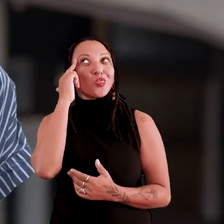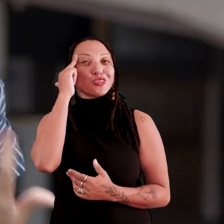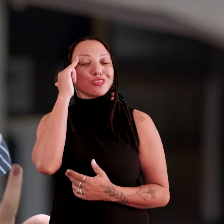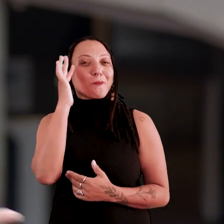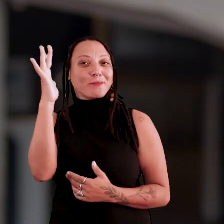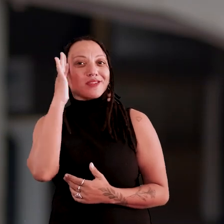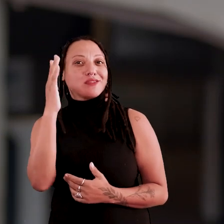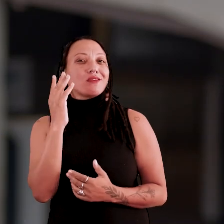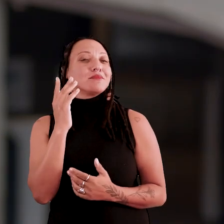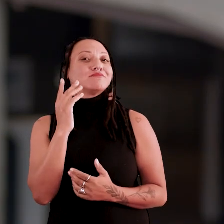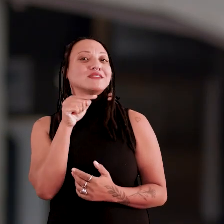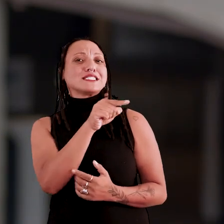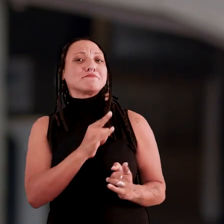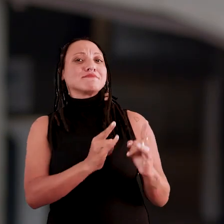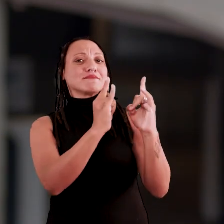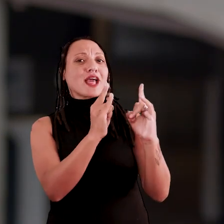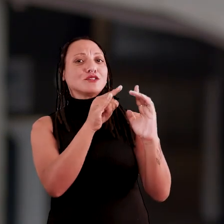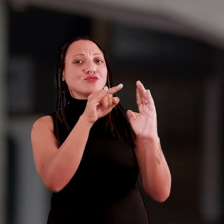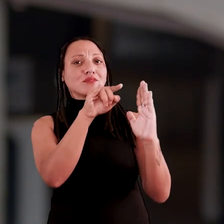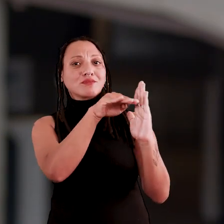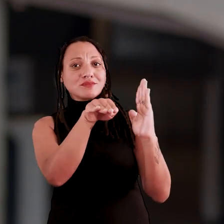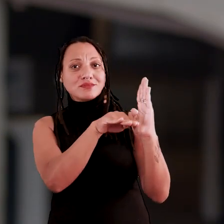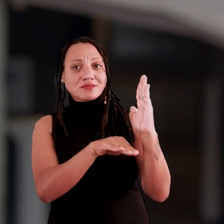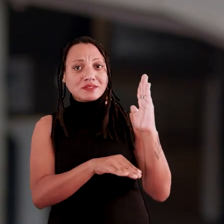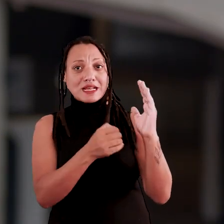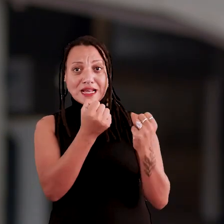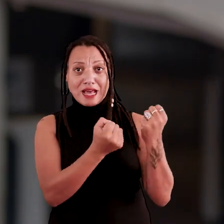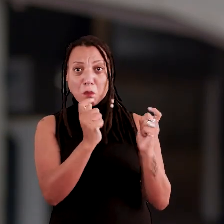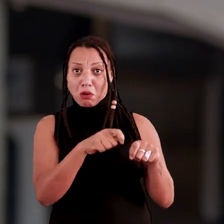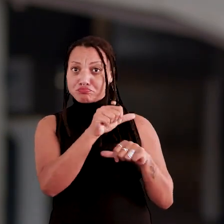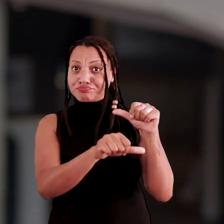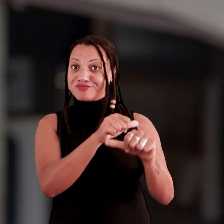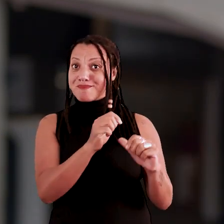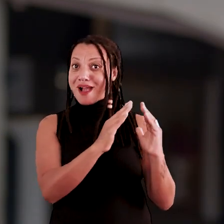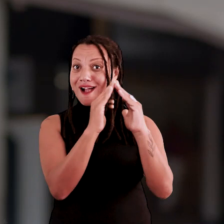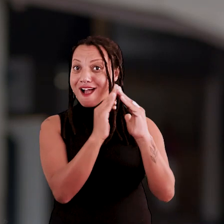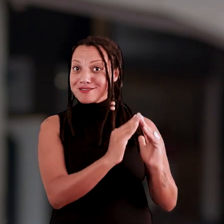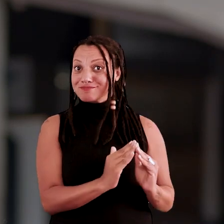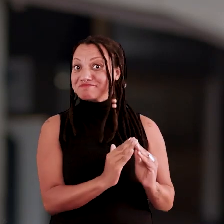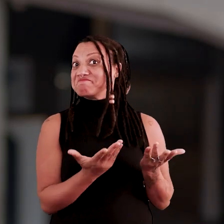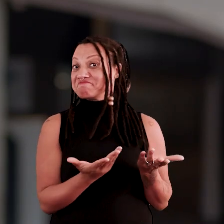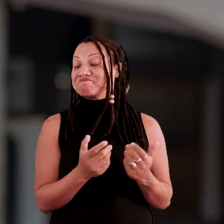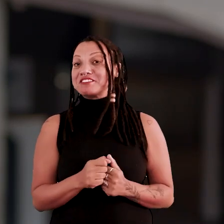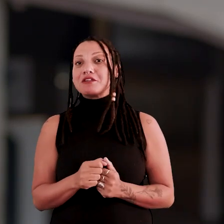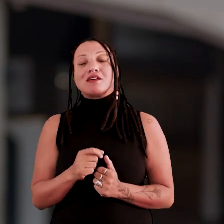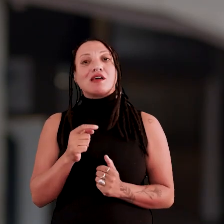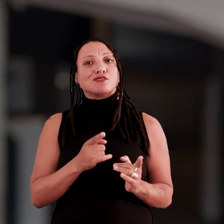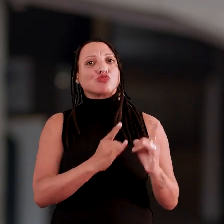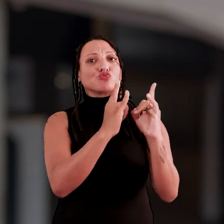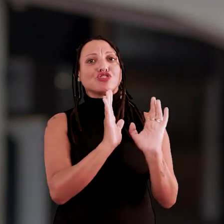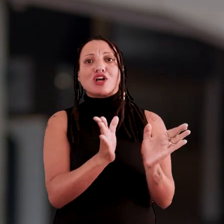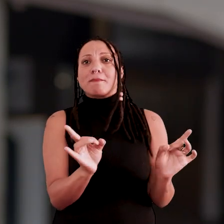com materiais mais compatíveis com o atual cenário de crise climática em que a gente vive, né? Então, eu criei um sistema para internamente pensar esses